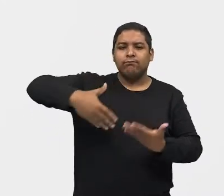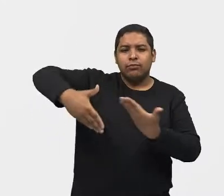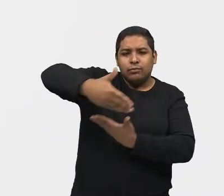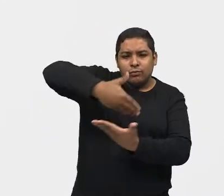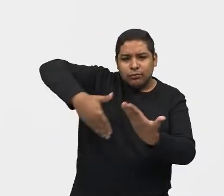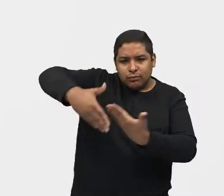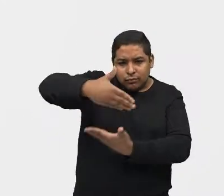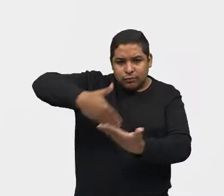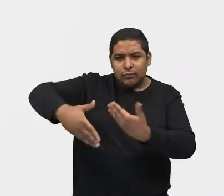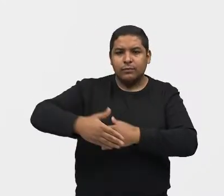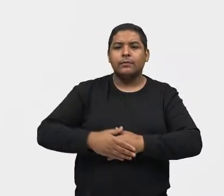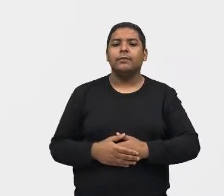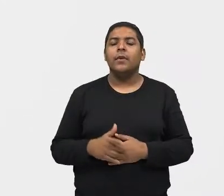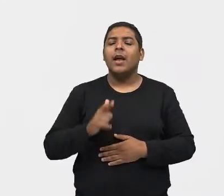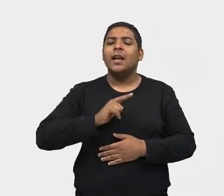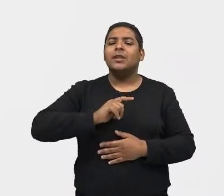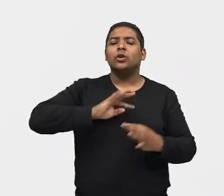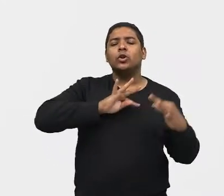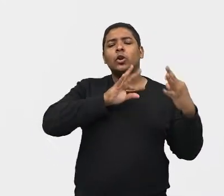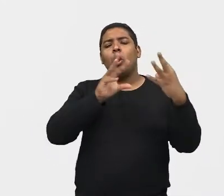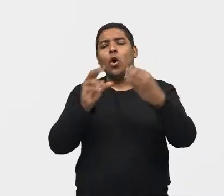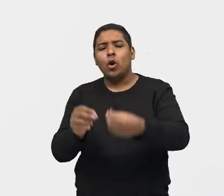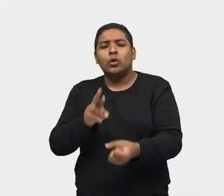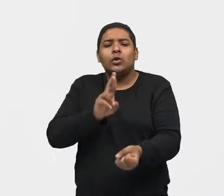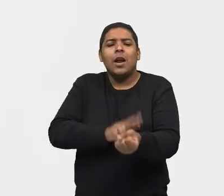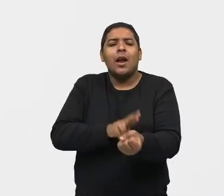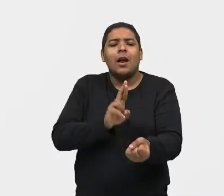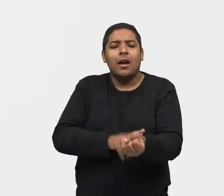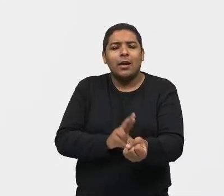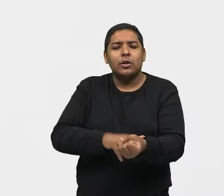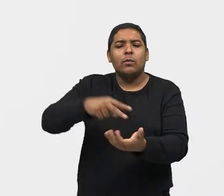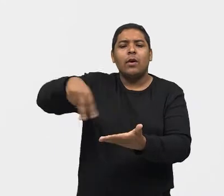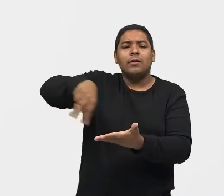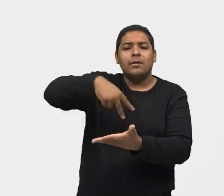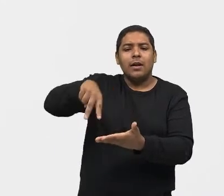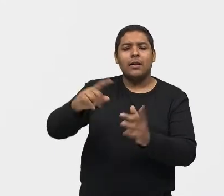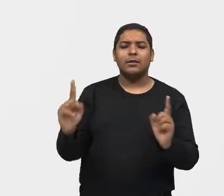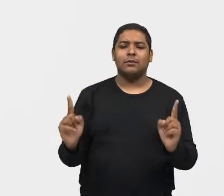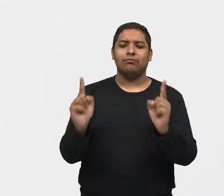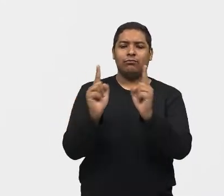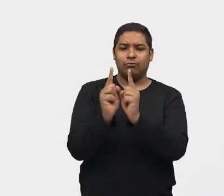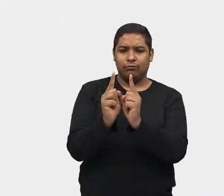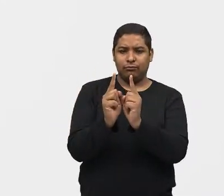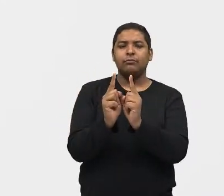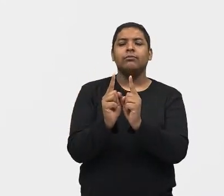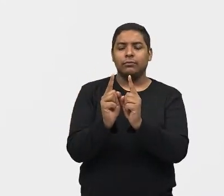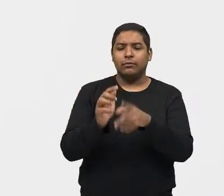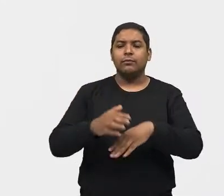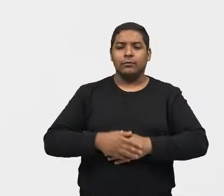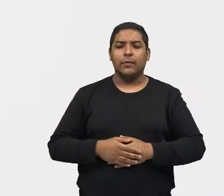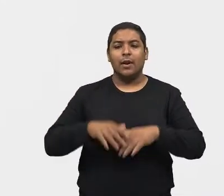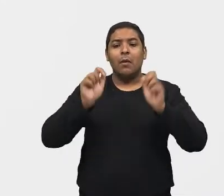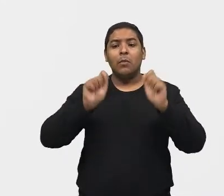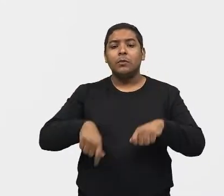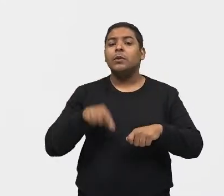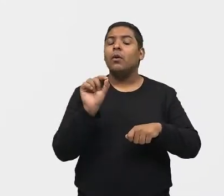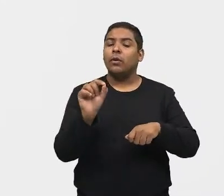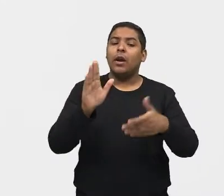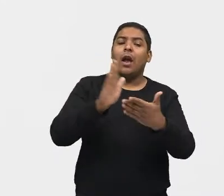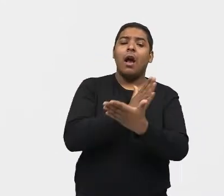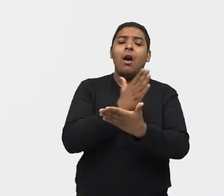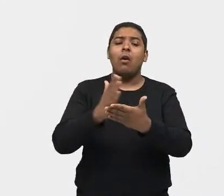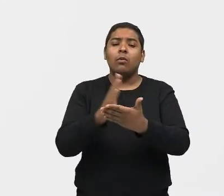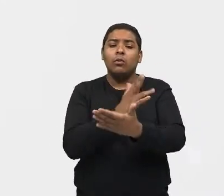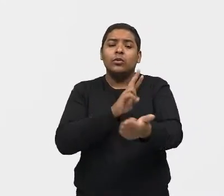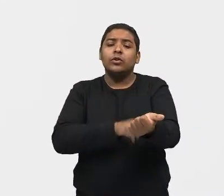salão englobou todos os ritmos de dança a dois, de forma a possibilitar que alguns